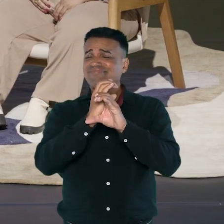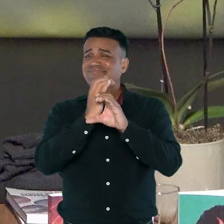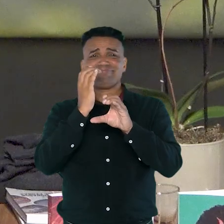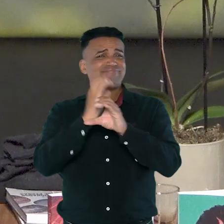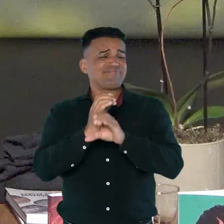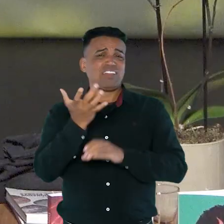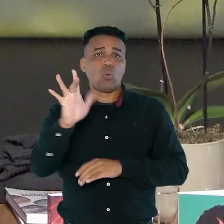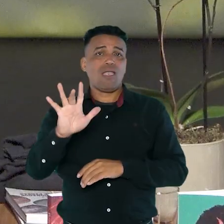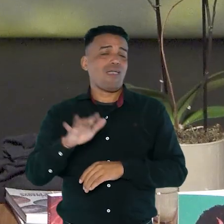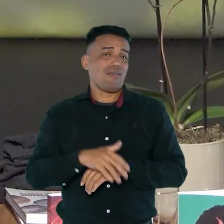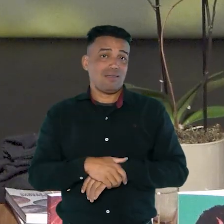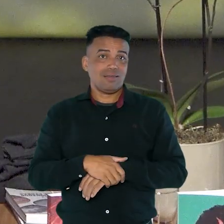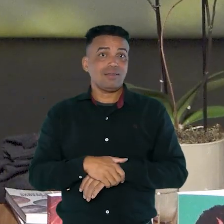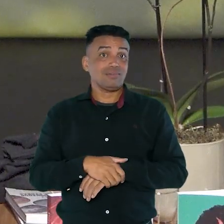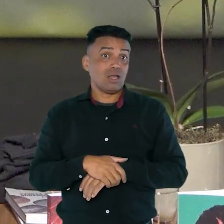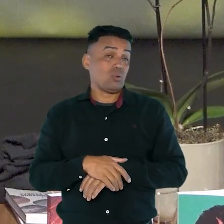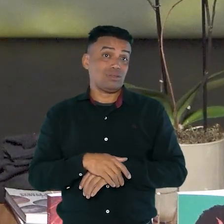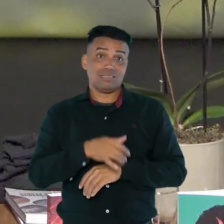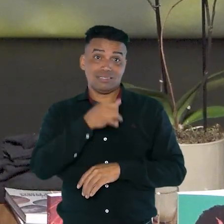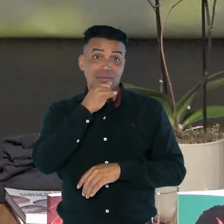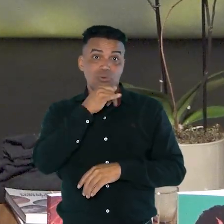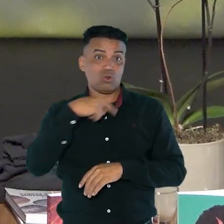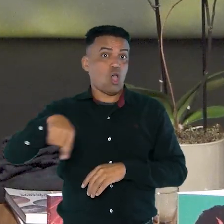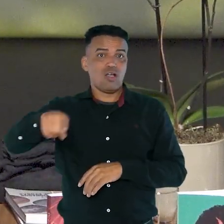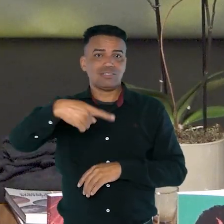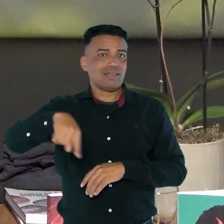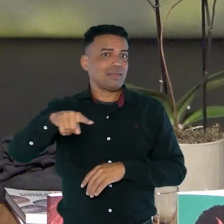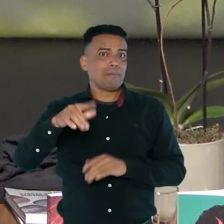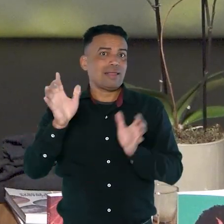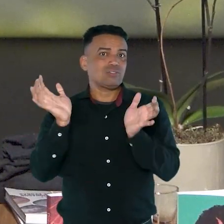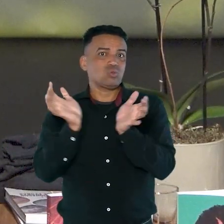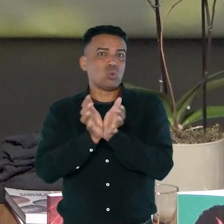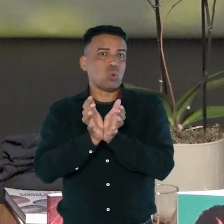Por exemplo, quem está aqui, praticamente nós somos uma seita, né?